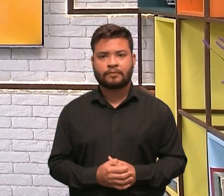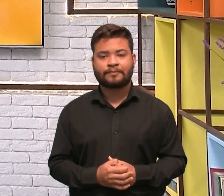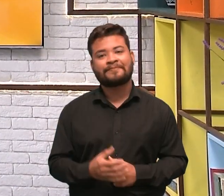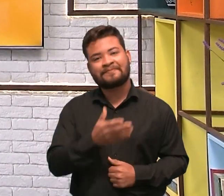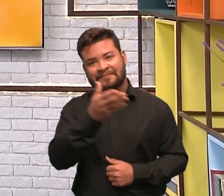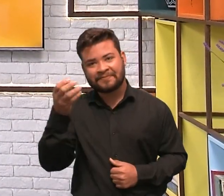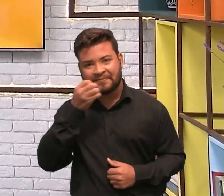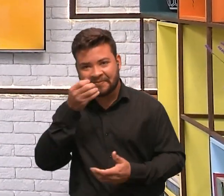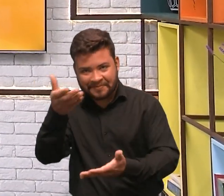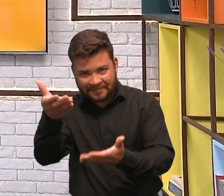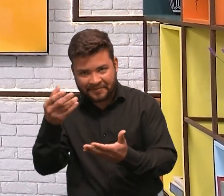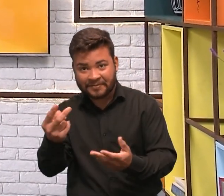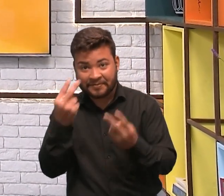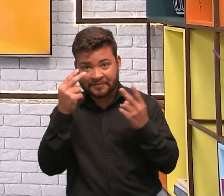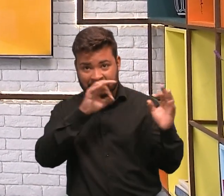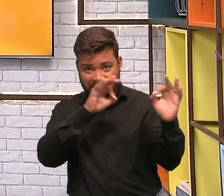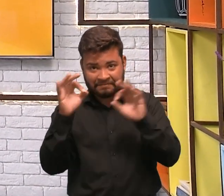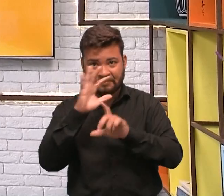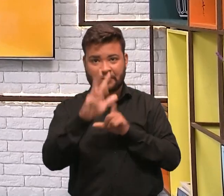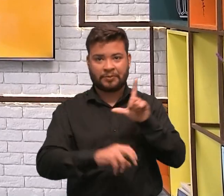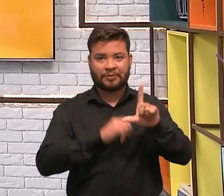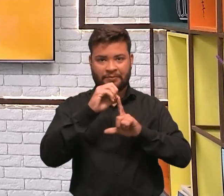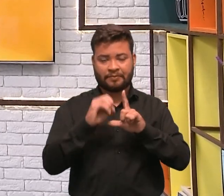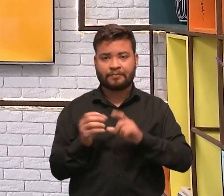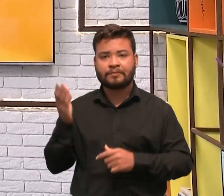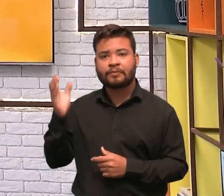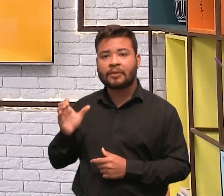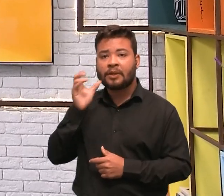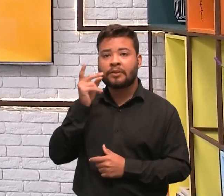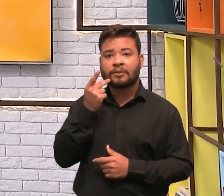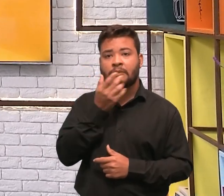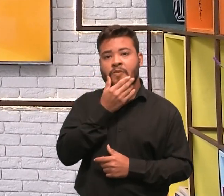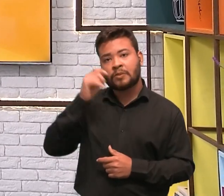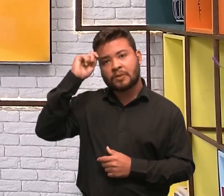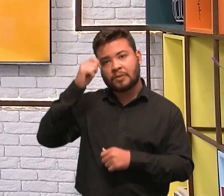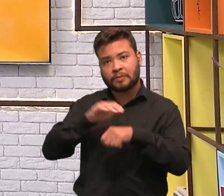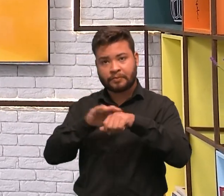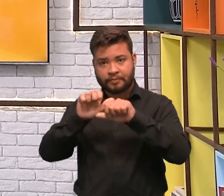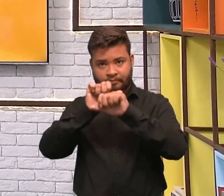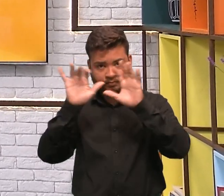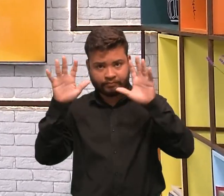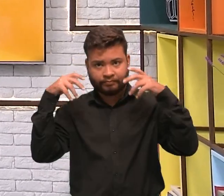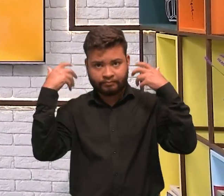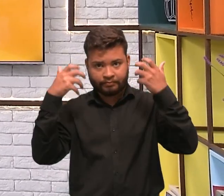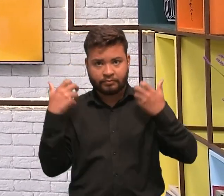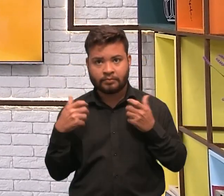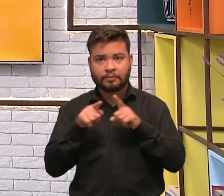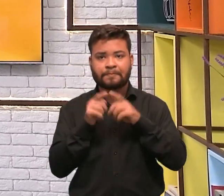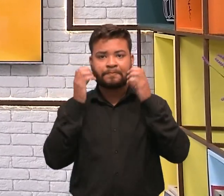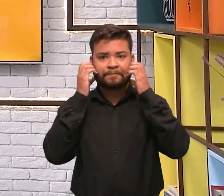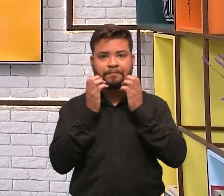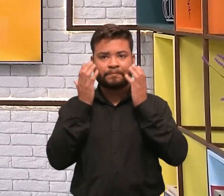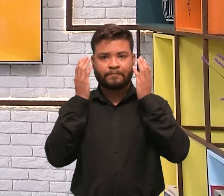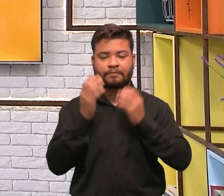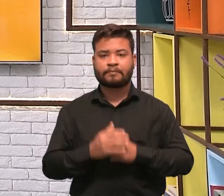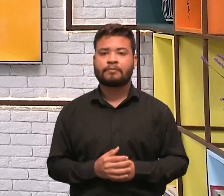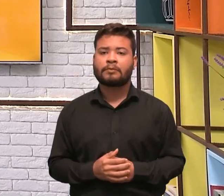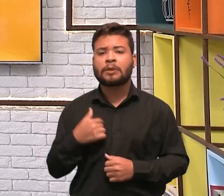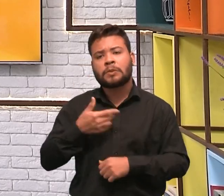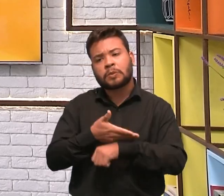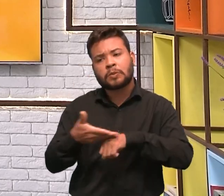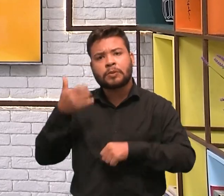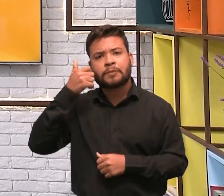Sejam muito bem-vindos ao Mundo UFG, eu sou Cássio Neves, um homem negro de pele clara, com cabelos encaracolados e eu uso barba. Eu sempre faço a descrição